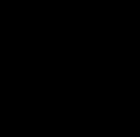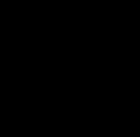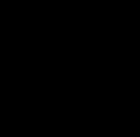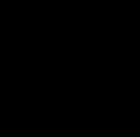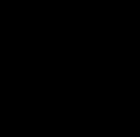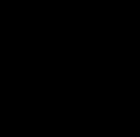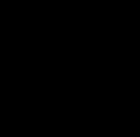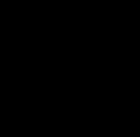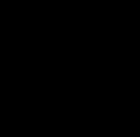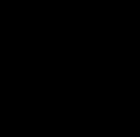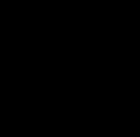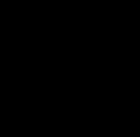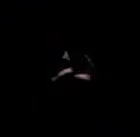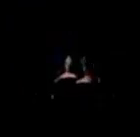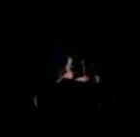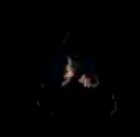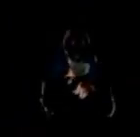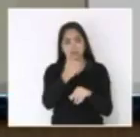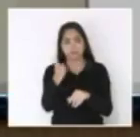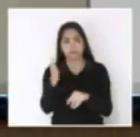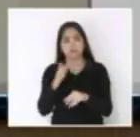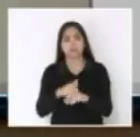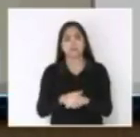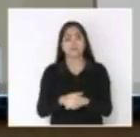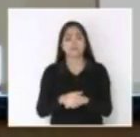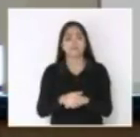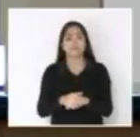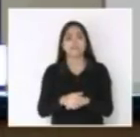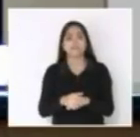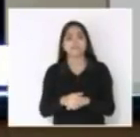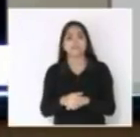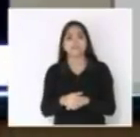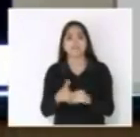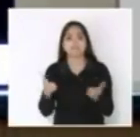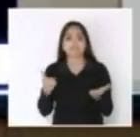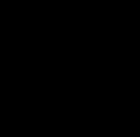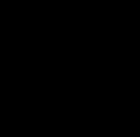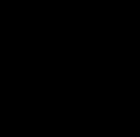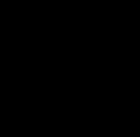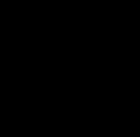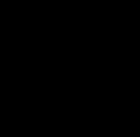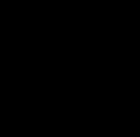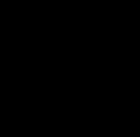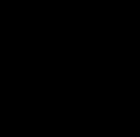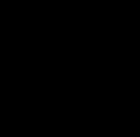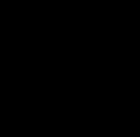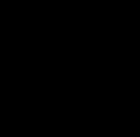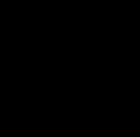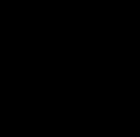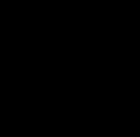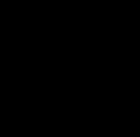Todos vocês. Certo? Deputado Natalino Lazo, pela ordem.